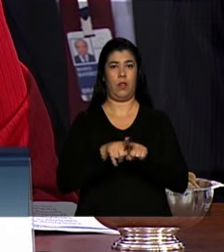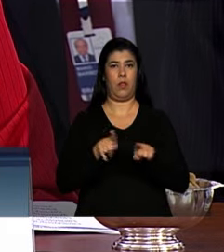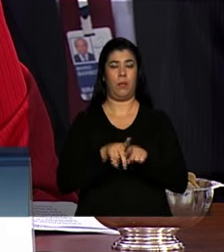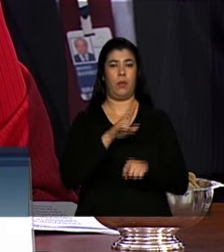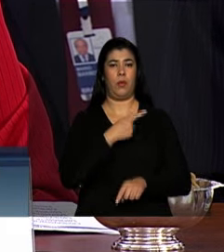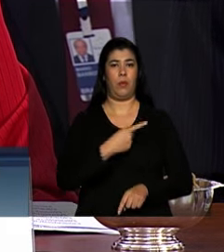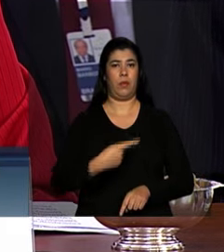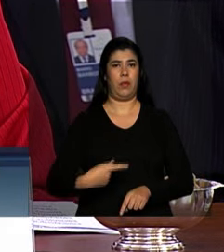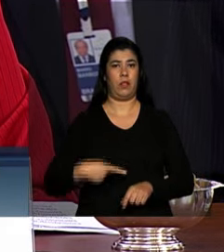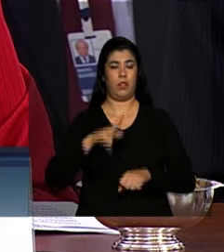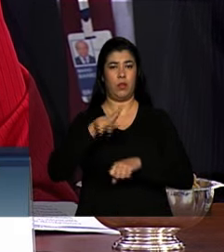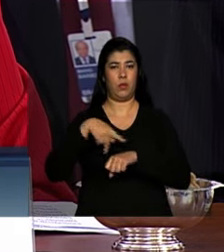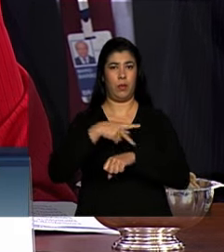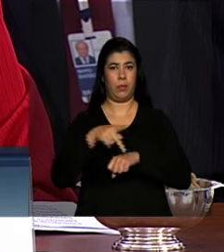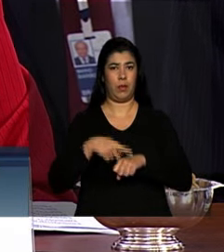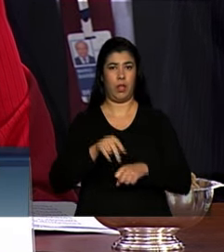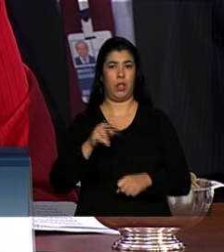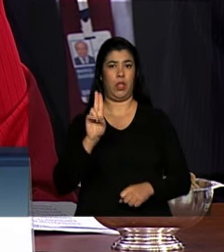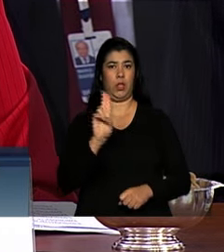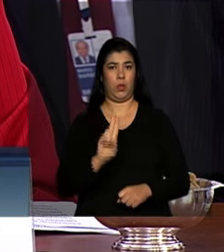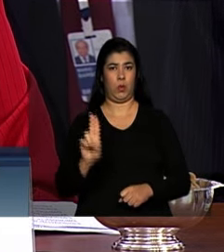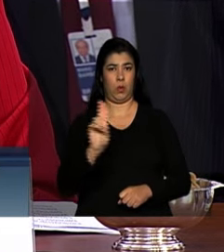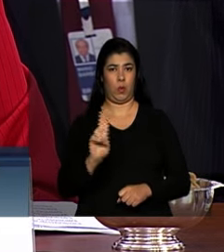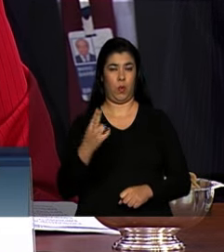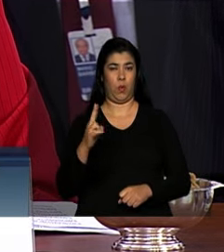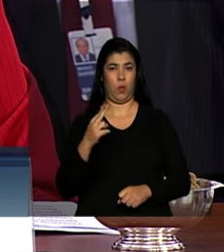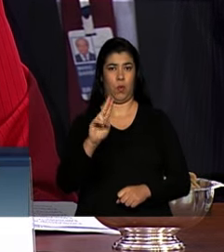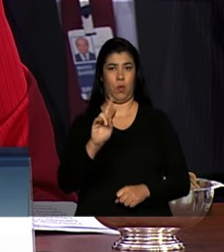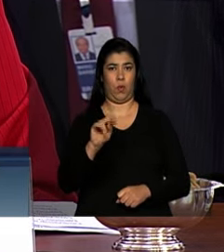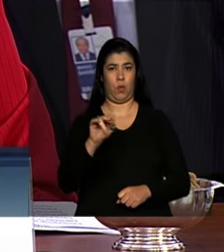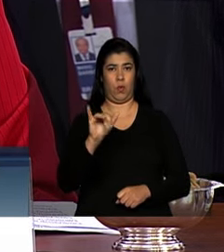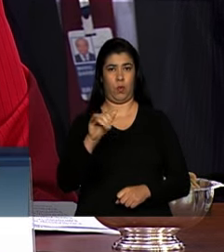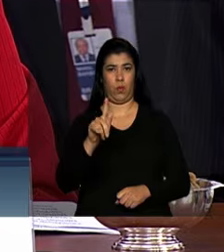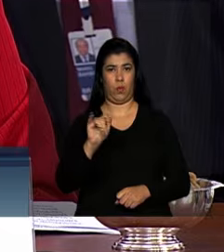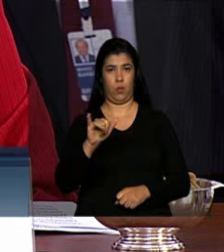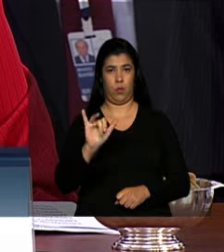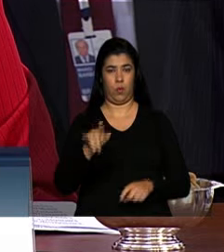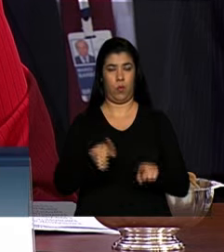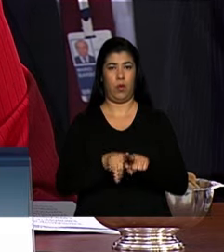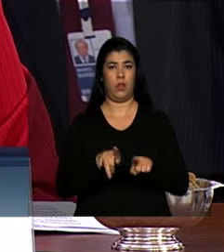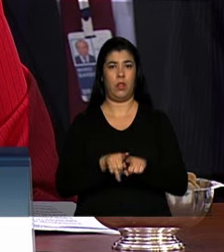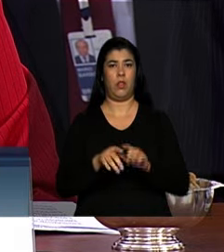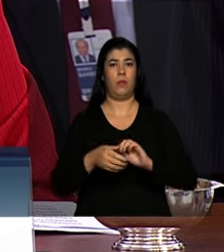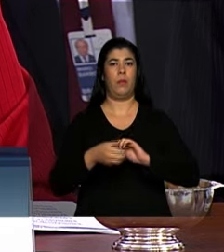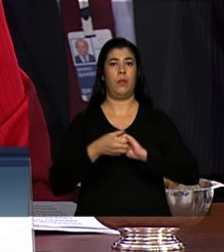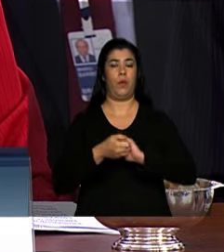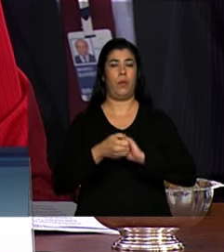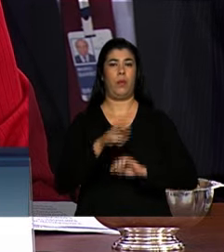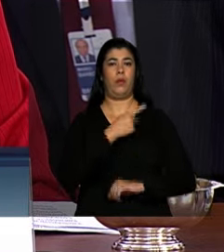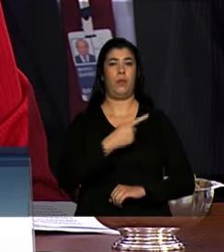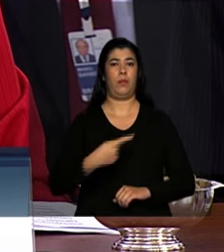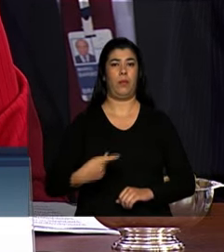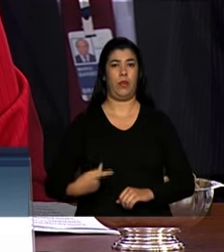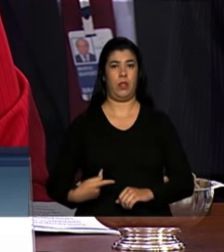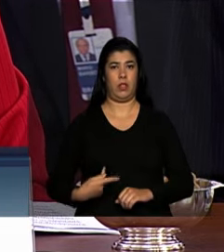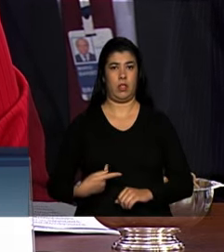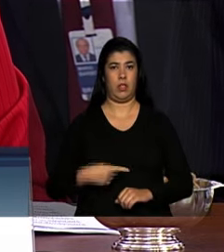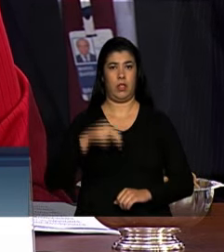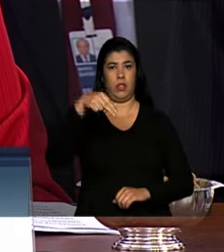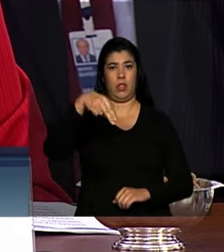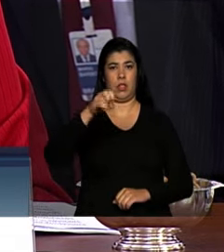presidente da República Oriental do Uruguai. Cumprimento o excelentíssimo senhor Nicolás Maduro, presidente da